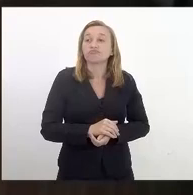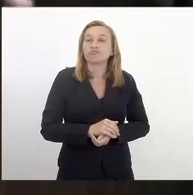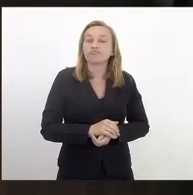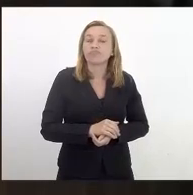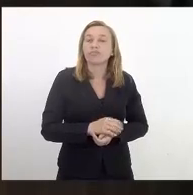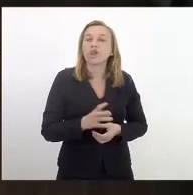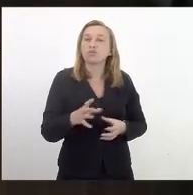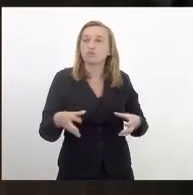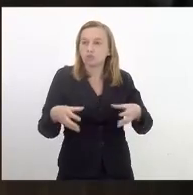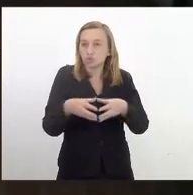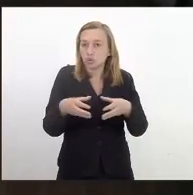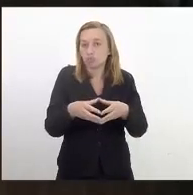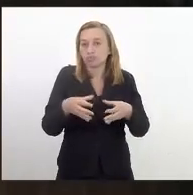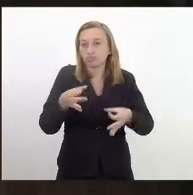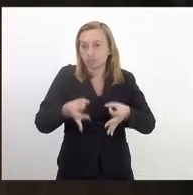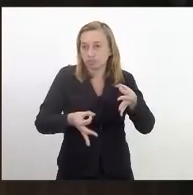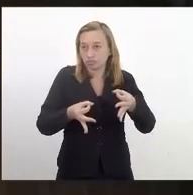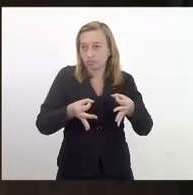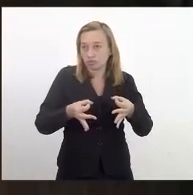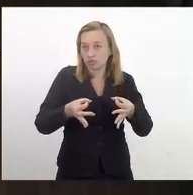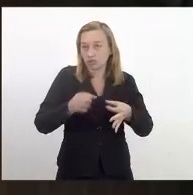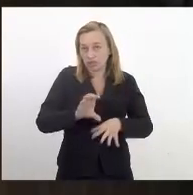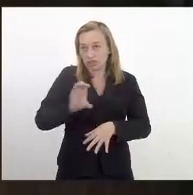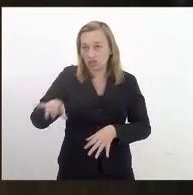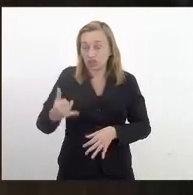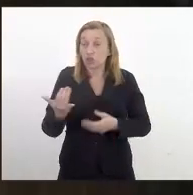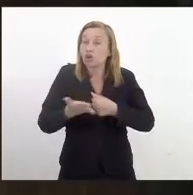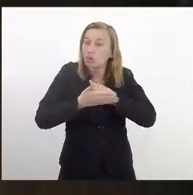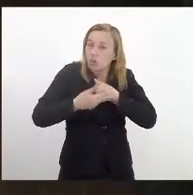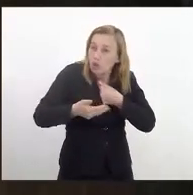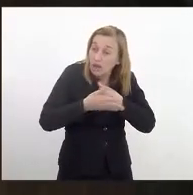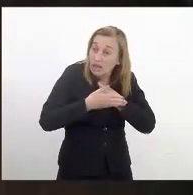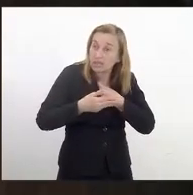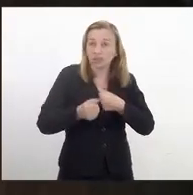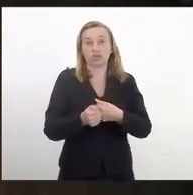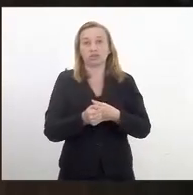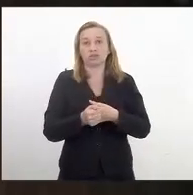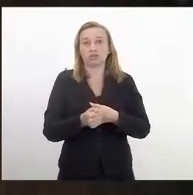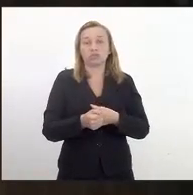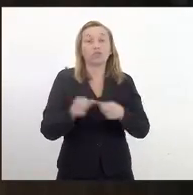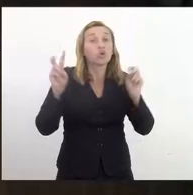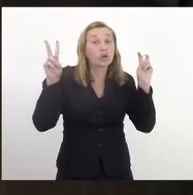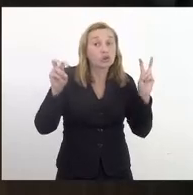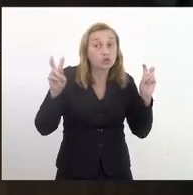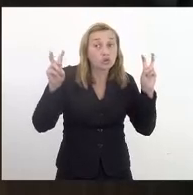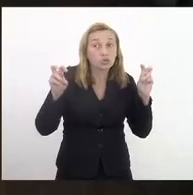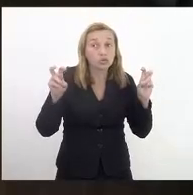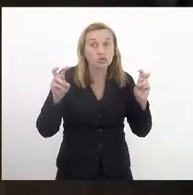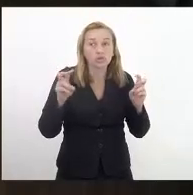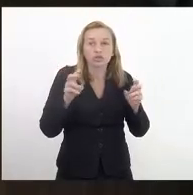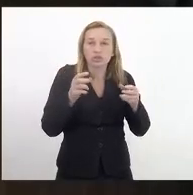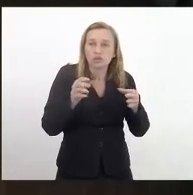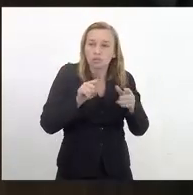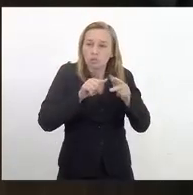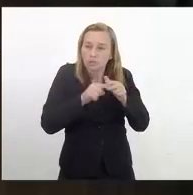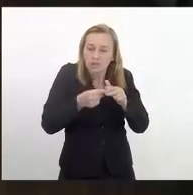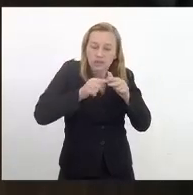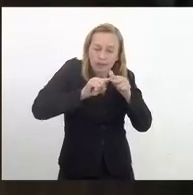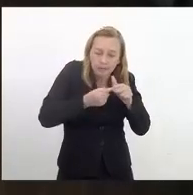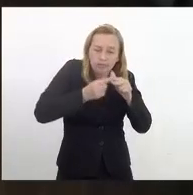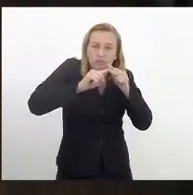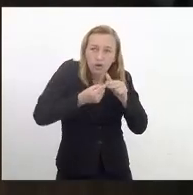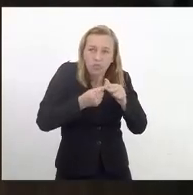com a nossa equipe da ccj com muito carinho pela pelo pelo mérito da matéria fazer os pequenos ajustes